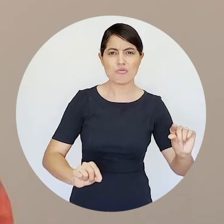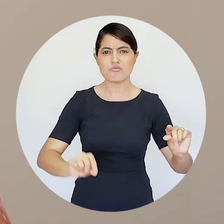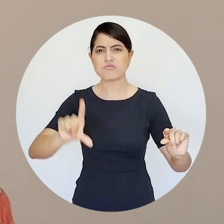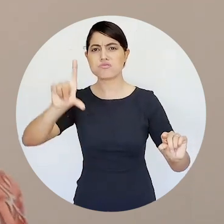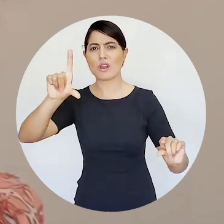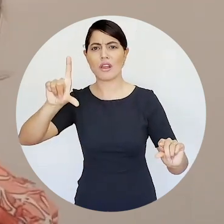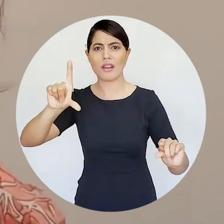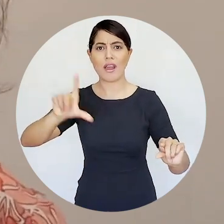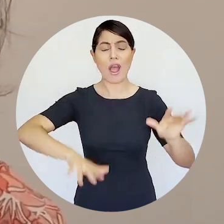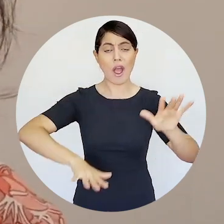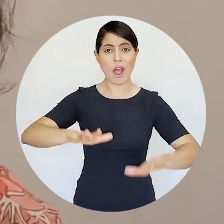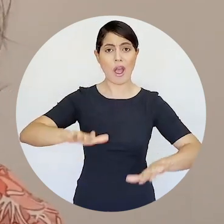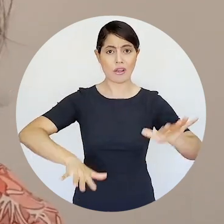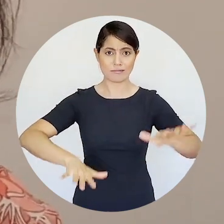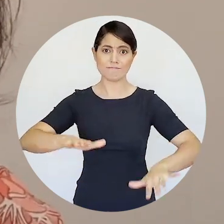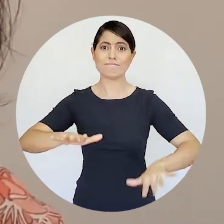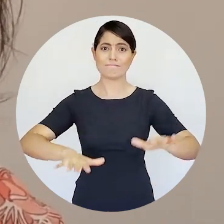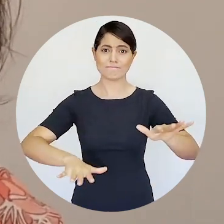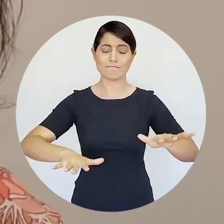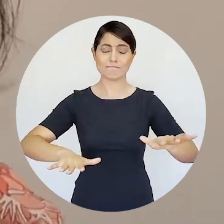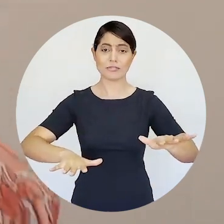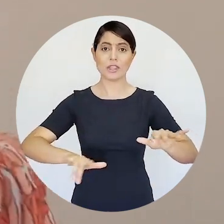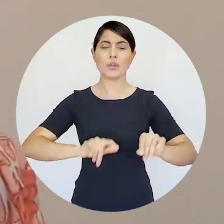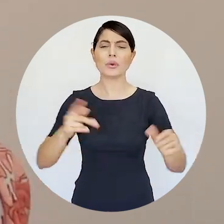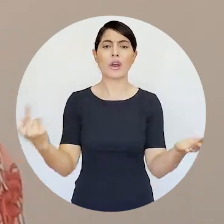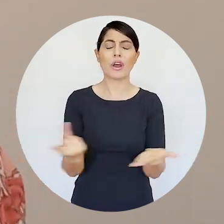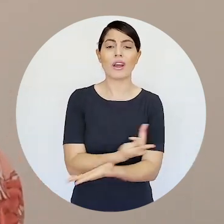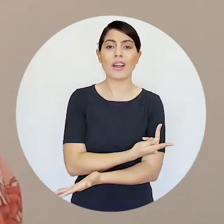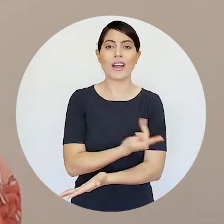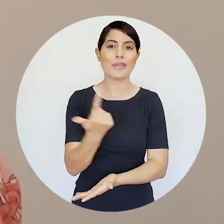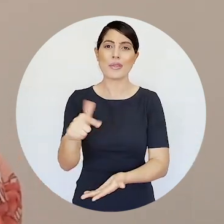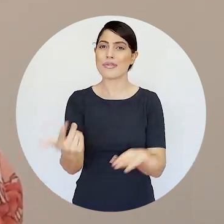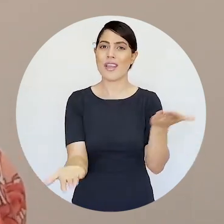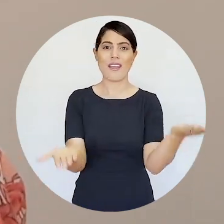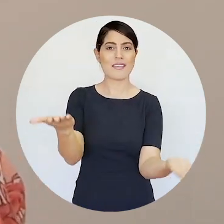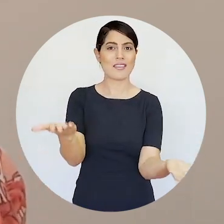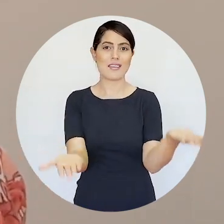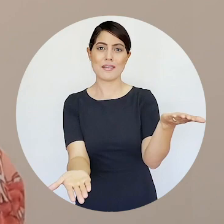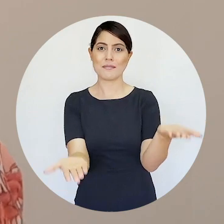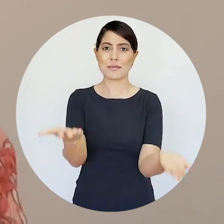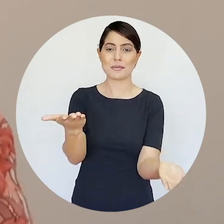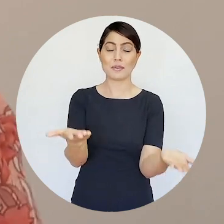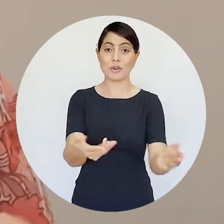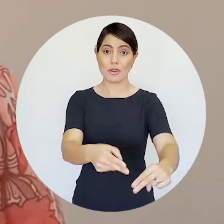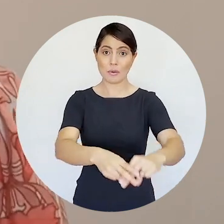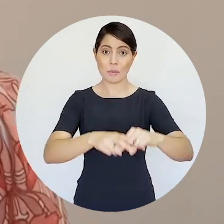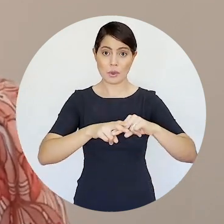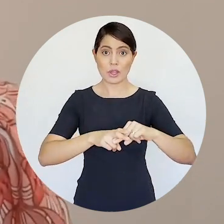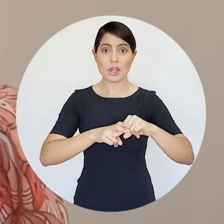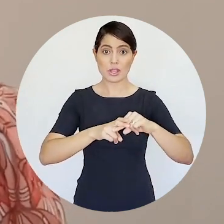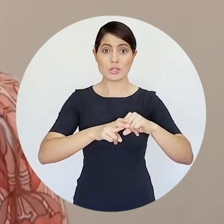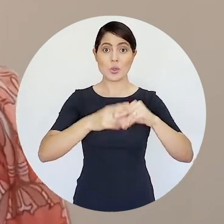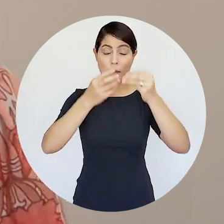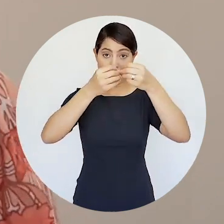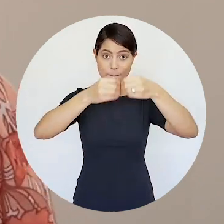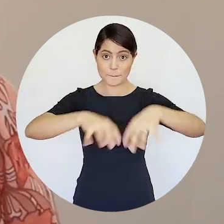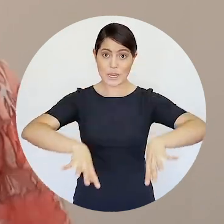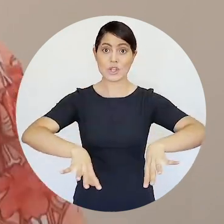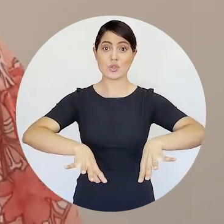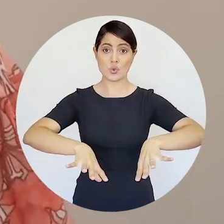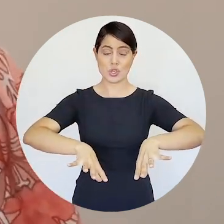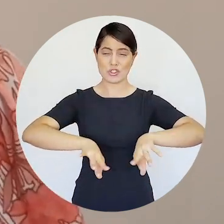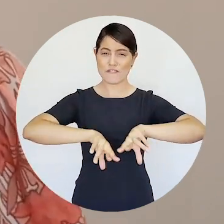na redução de outras populações. Exatamente esse desequilíbrio motiva,